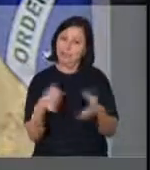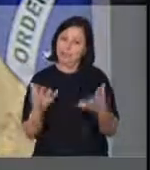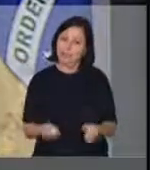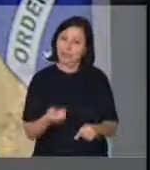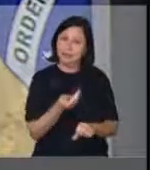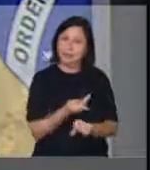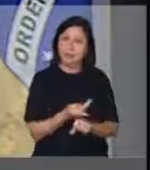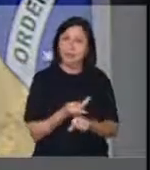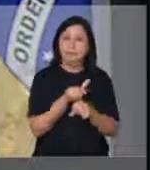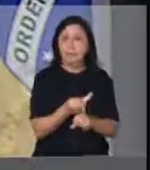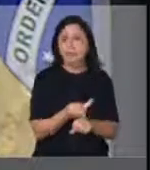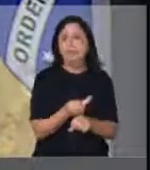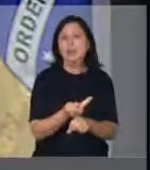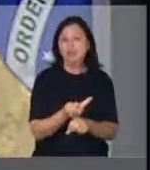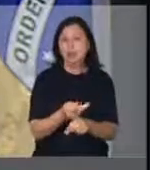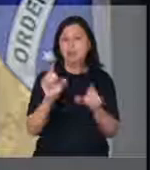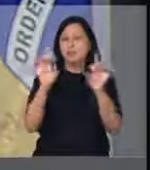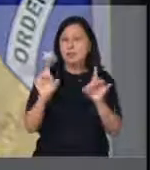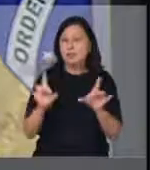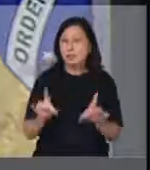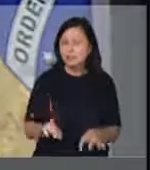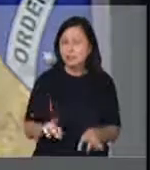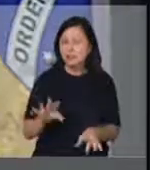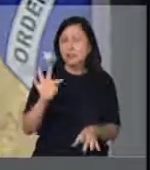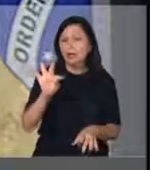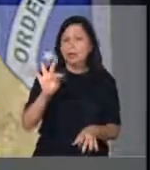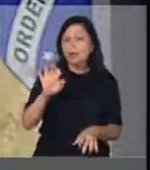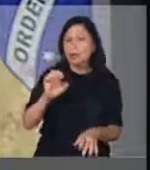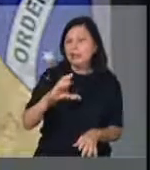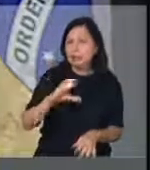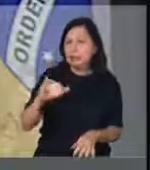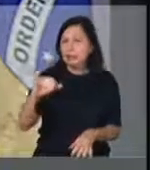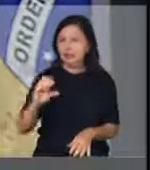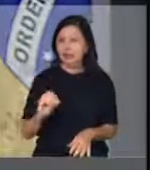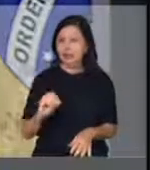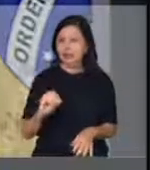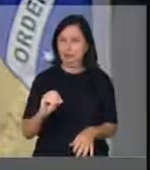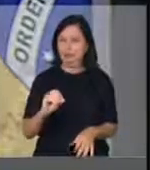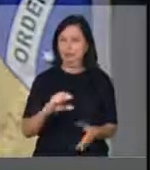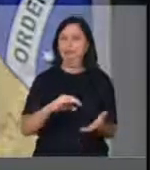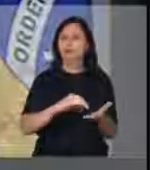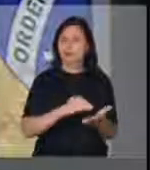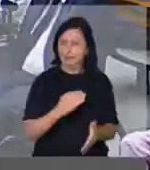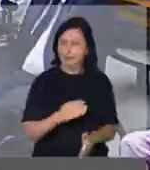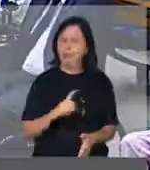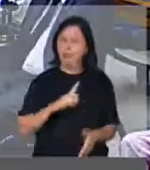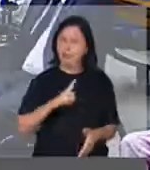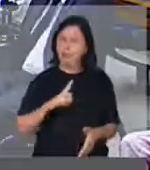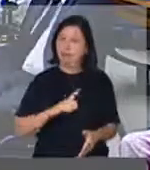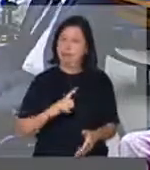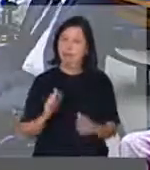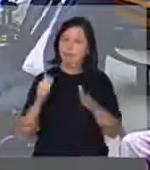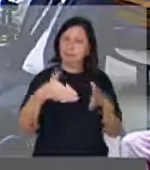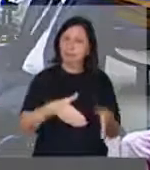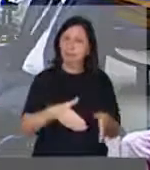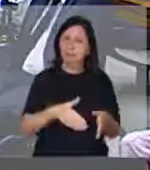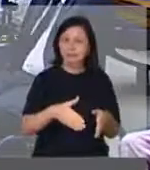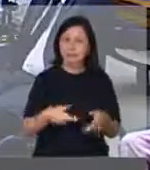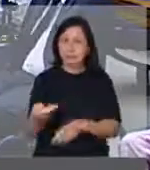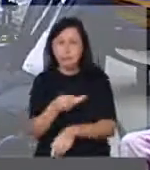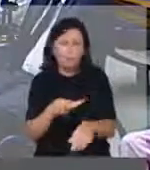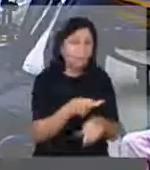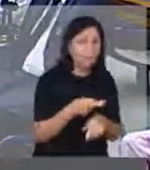teste o lutador batalhador da sadef é um potiguar que de autor na mente busca melhorias para todas aquelas pessoas com